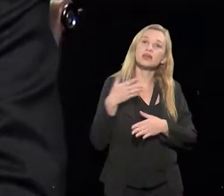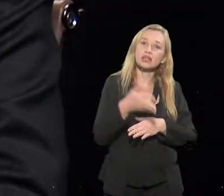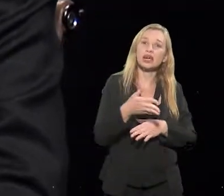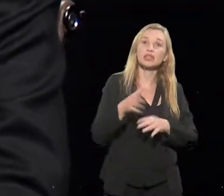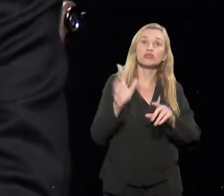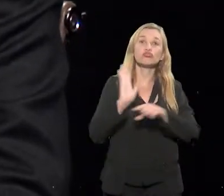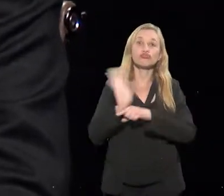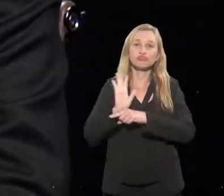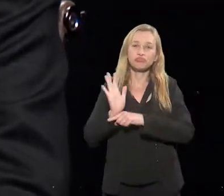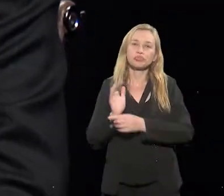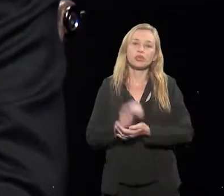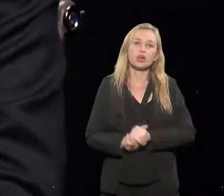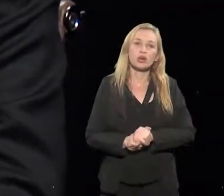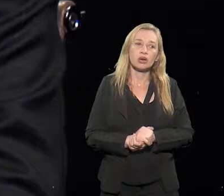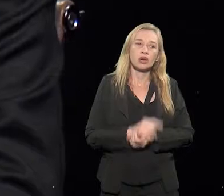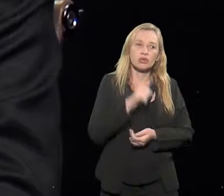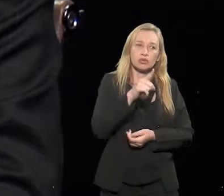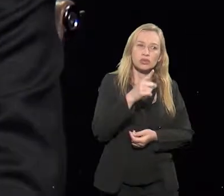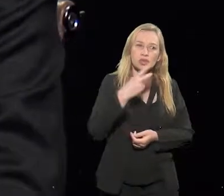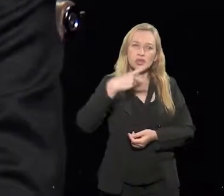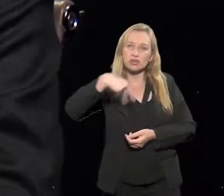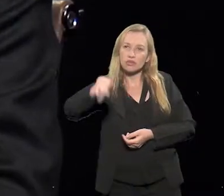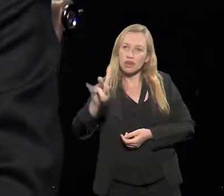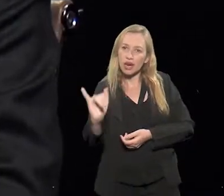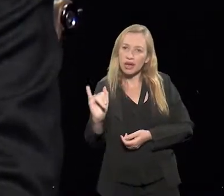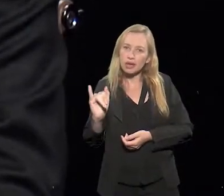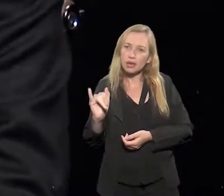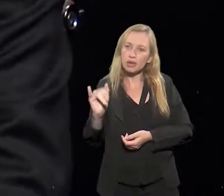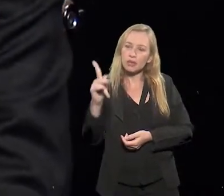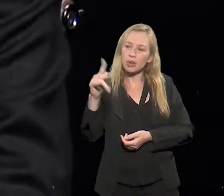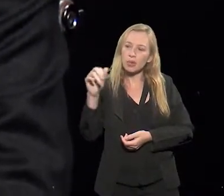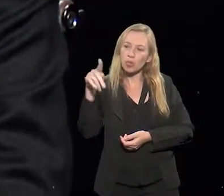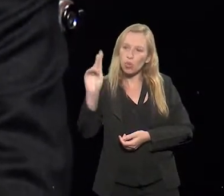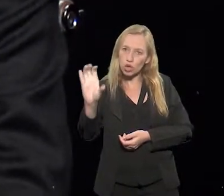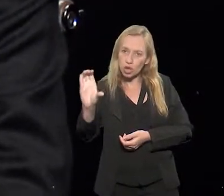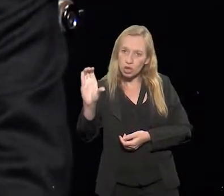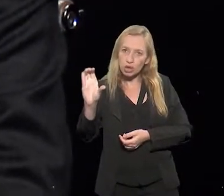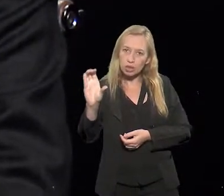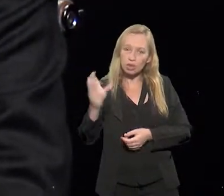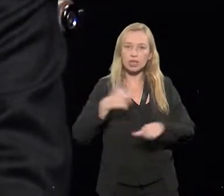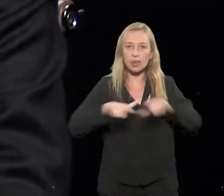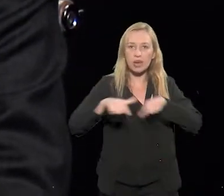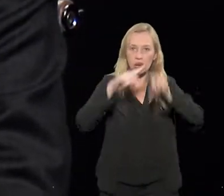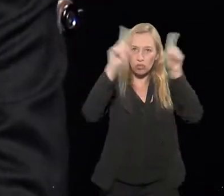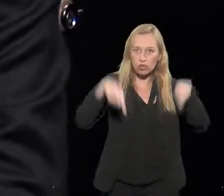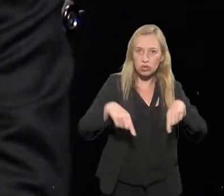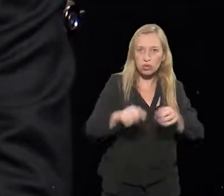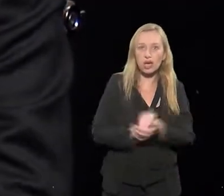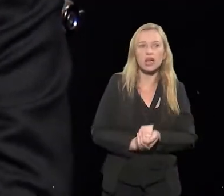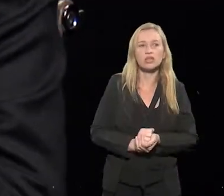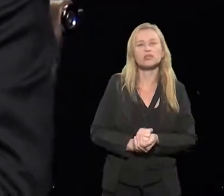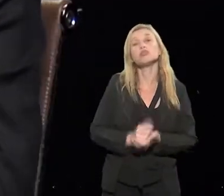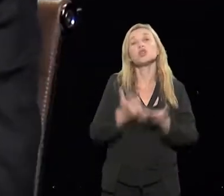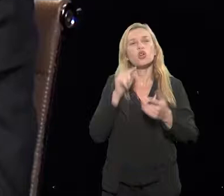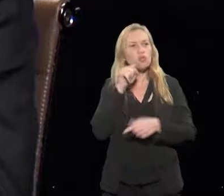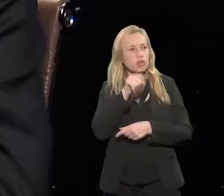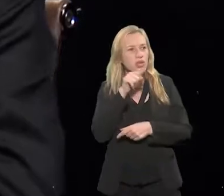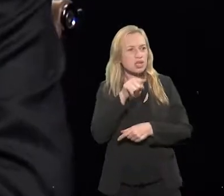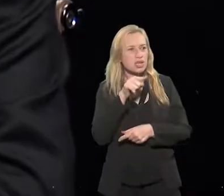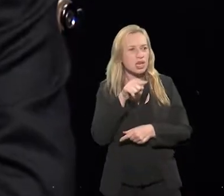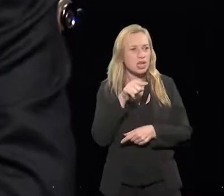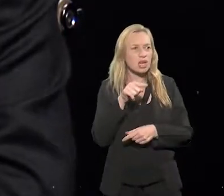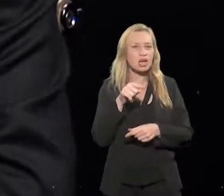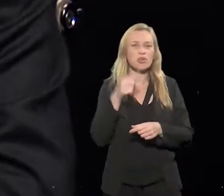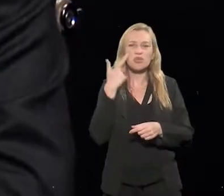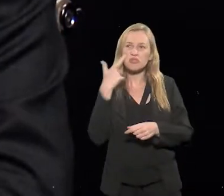do cinema. Você vai para a PUC trabalhar como funcionário. De uma certa forma, você